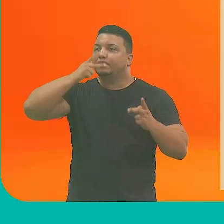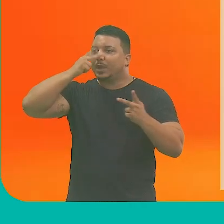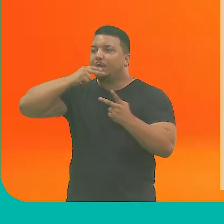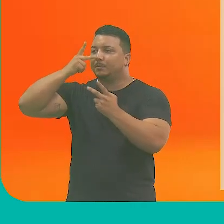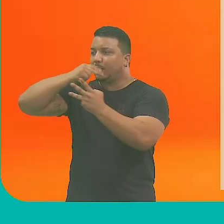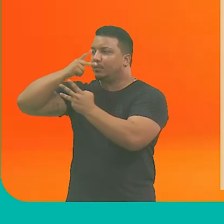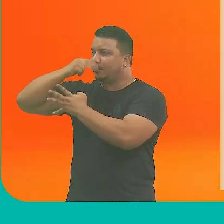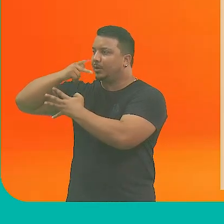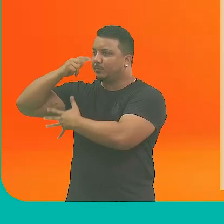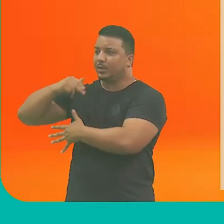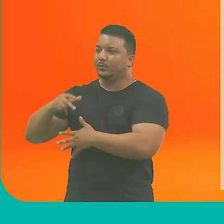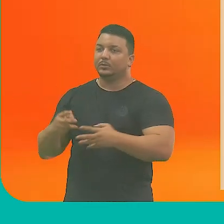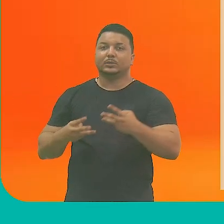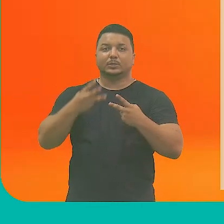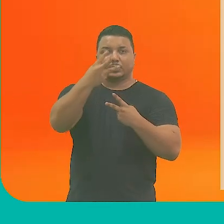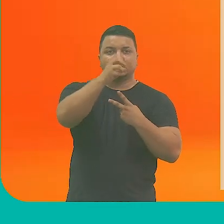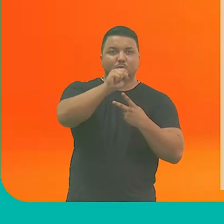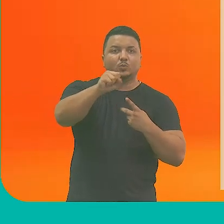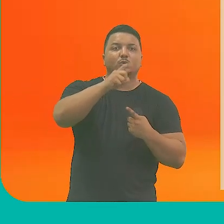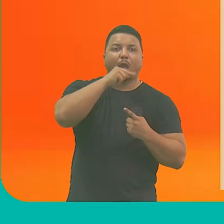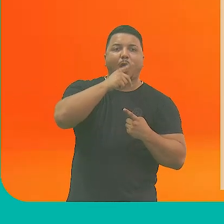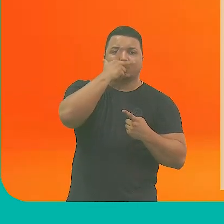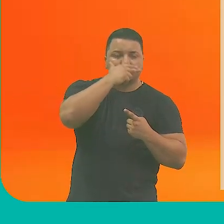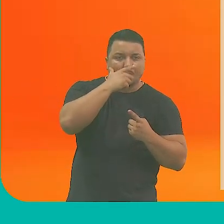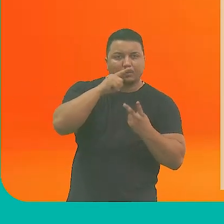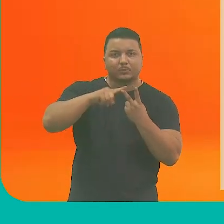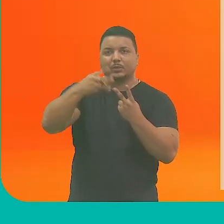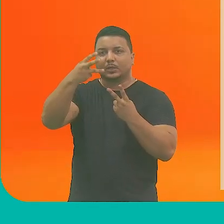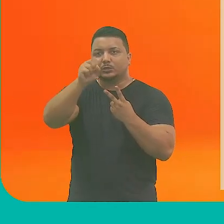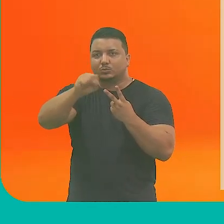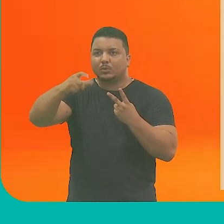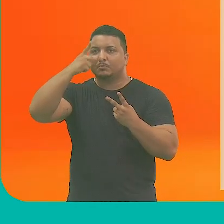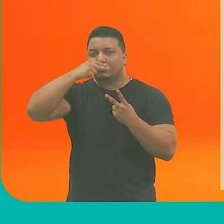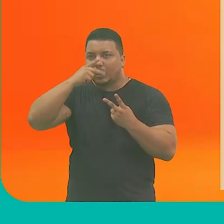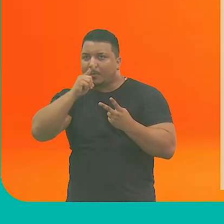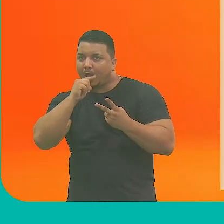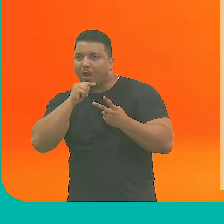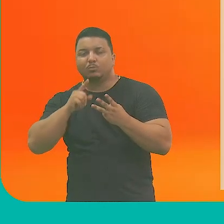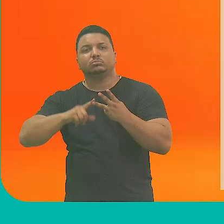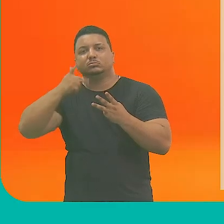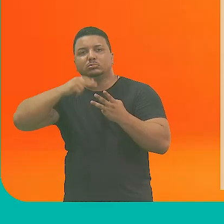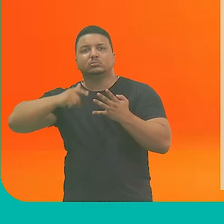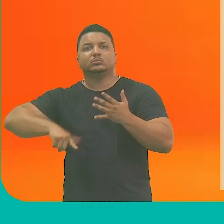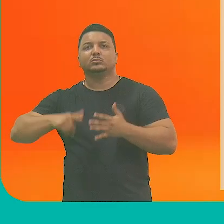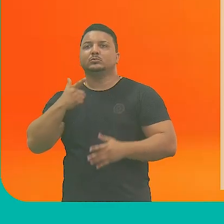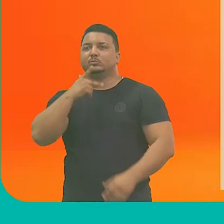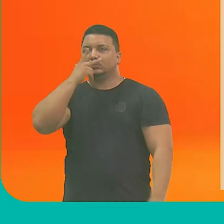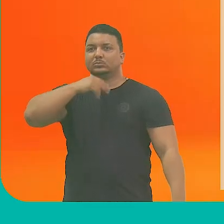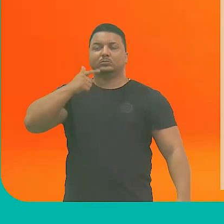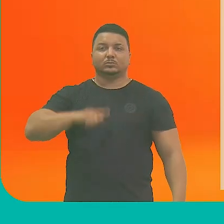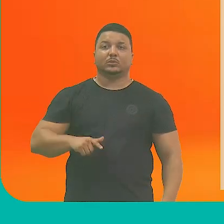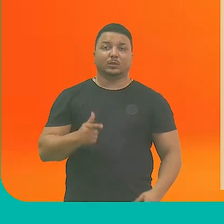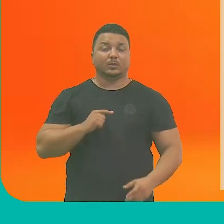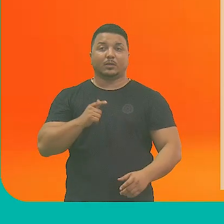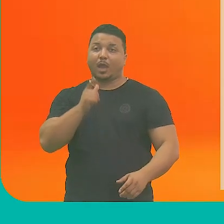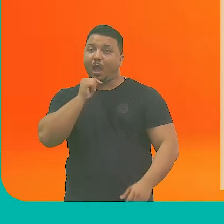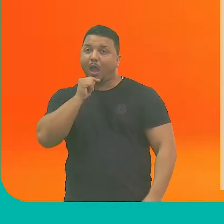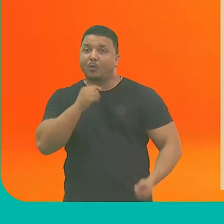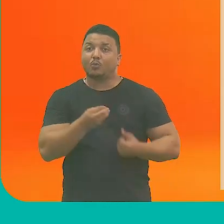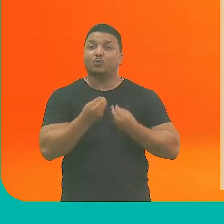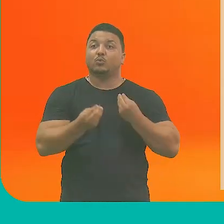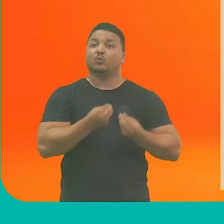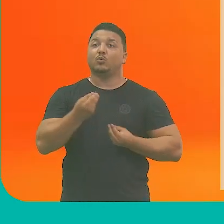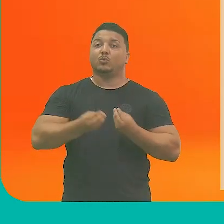a mesma. Quando eu tenho uma torneira de abrir e fechar, se eu for abrindo a torneira, a vazão dela o